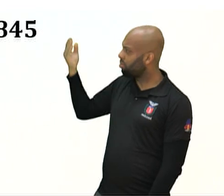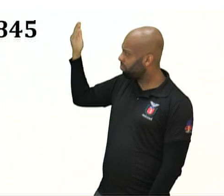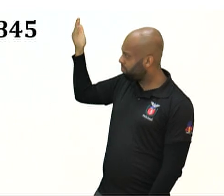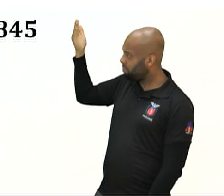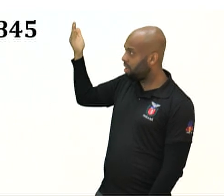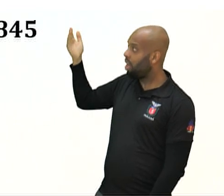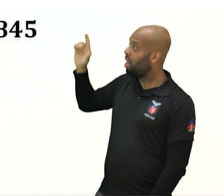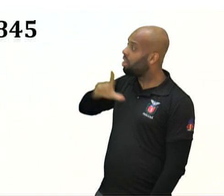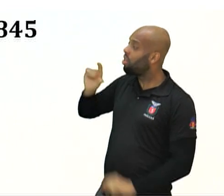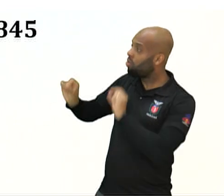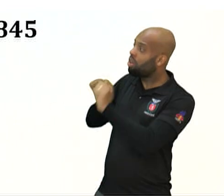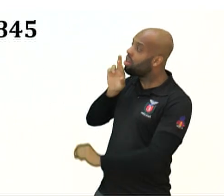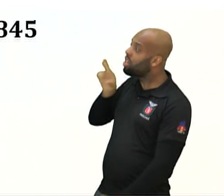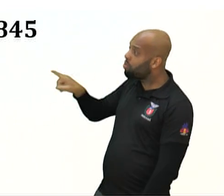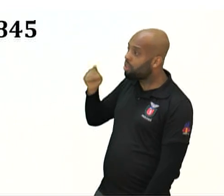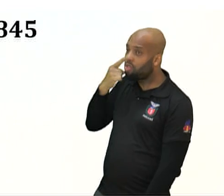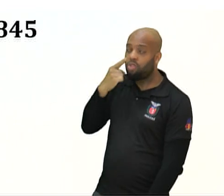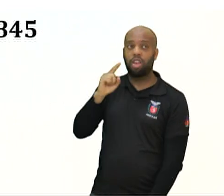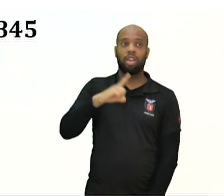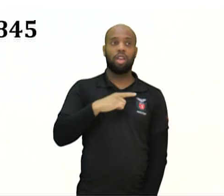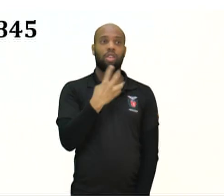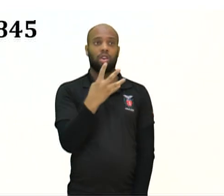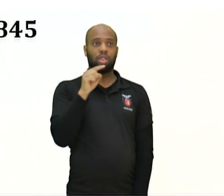resultou em